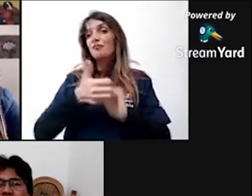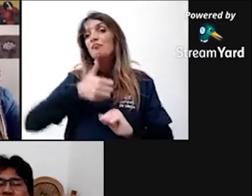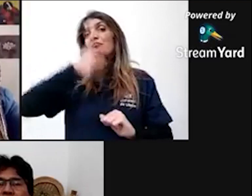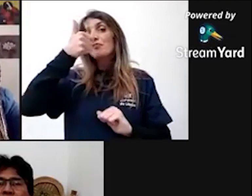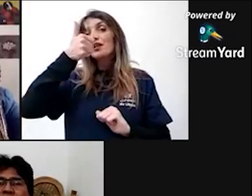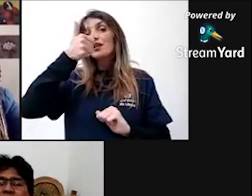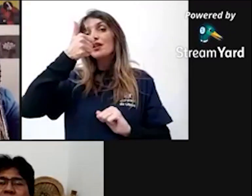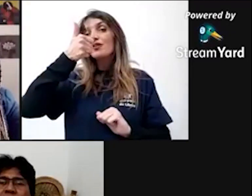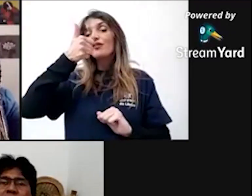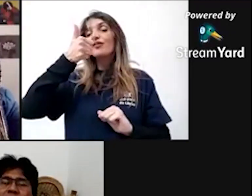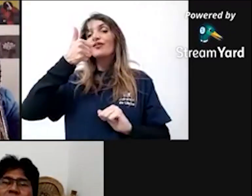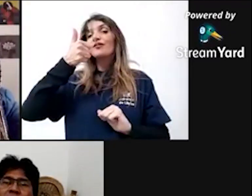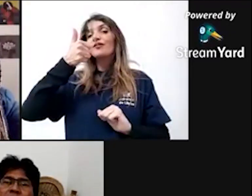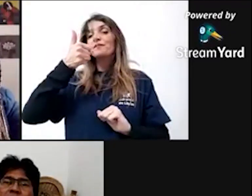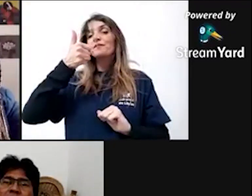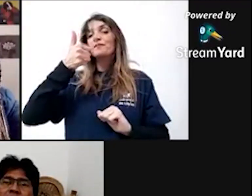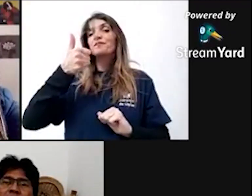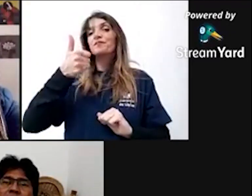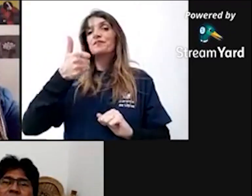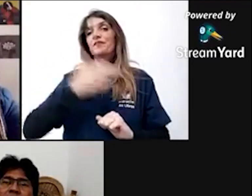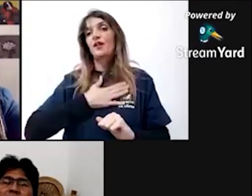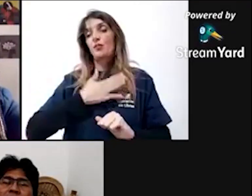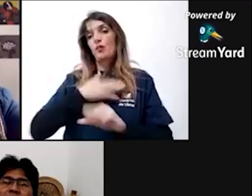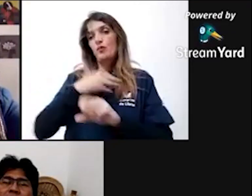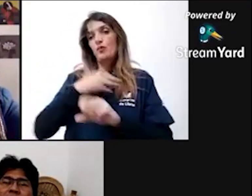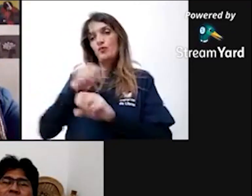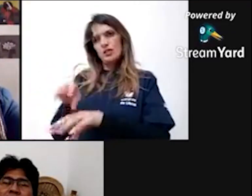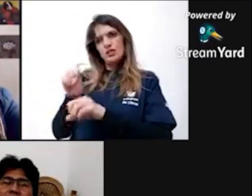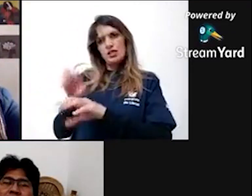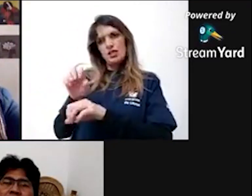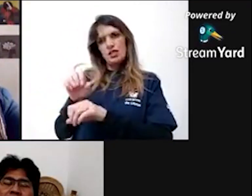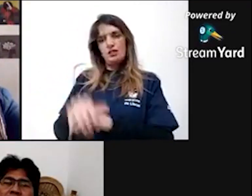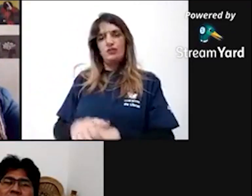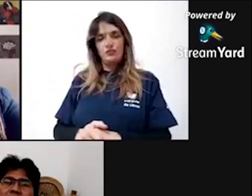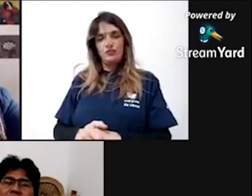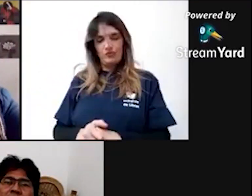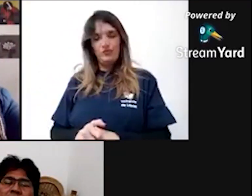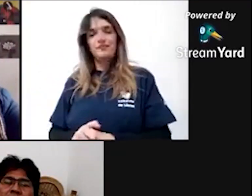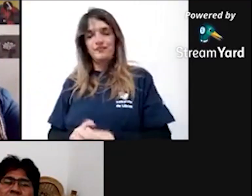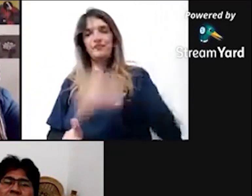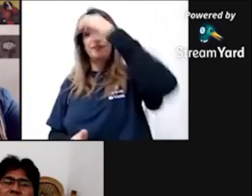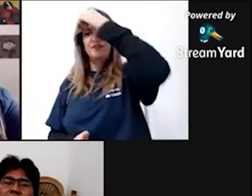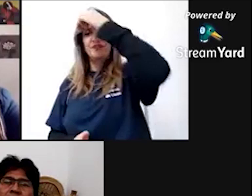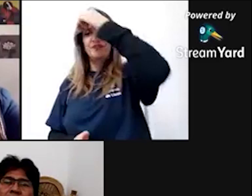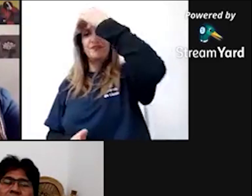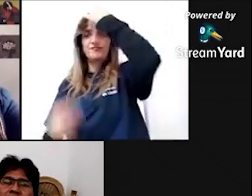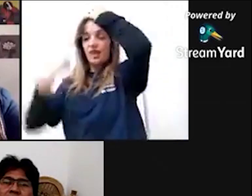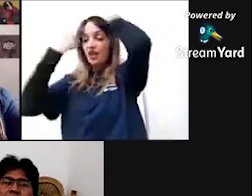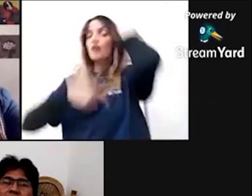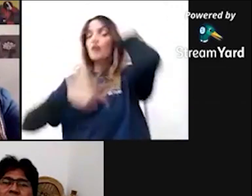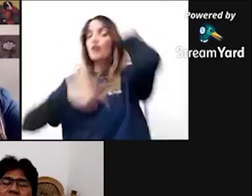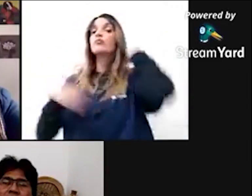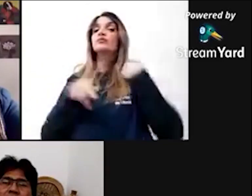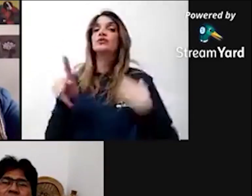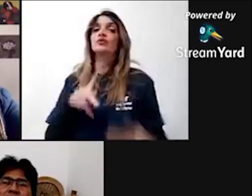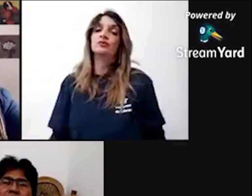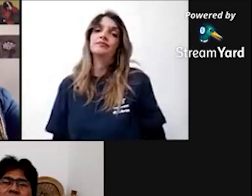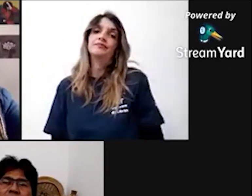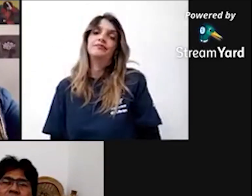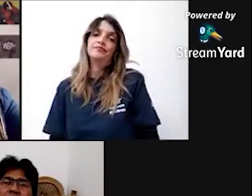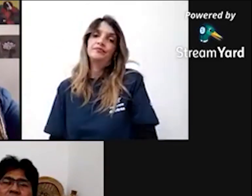a minha atuação pedagógica, né, a minha atuação educadora. Então, isso é a primeira coisa